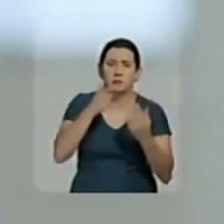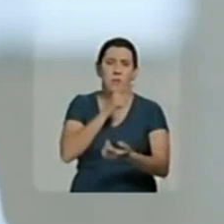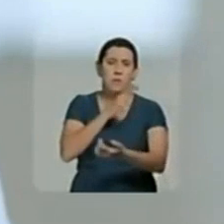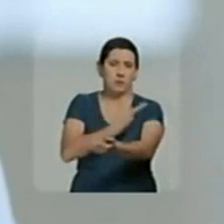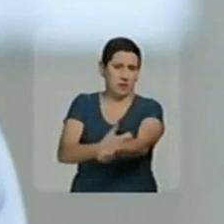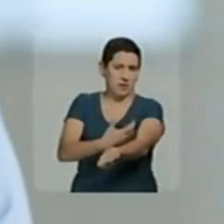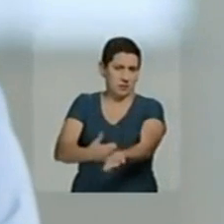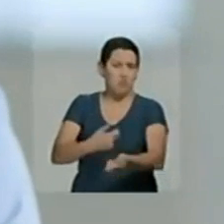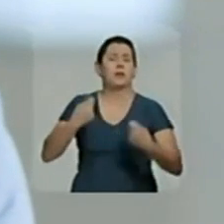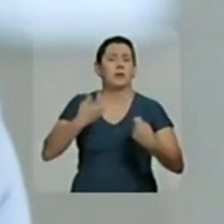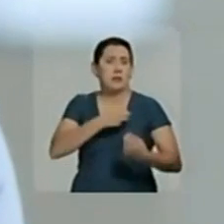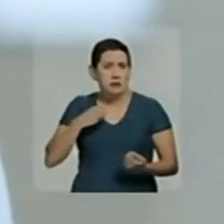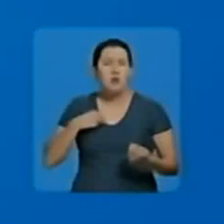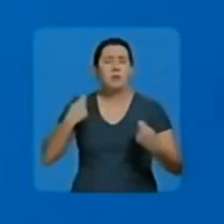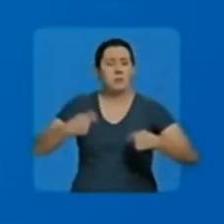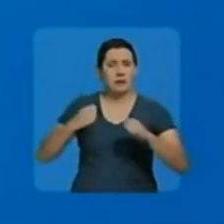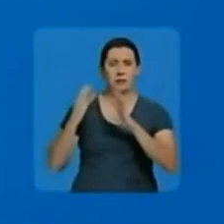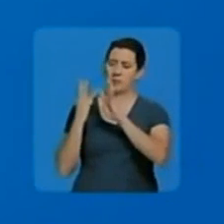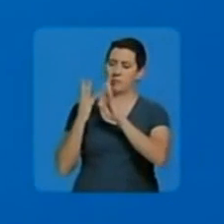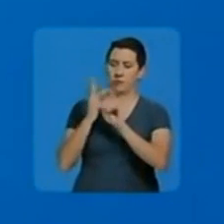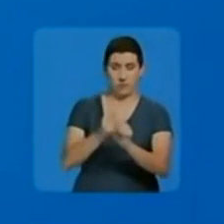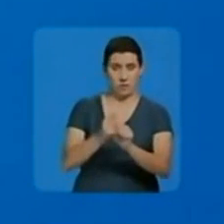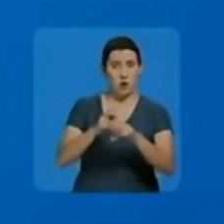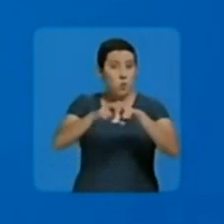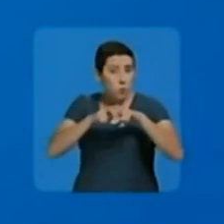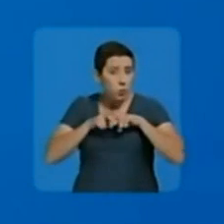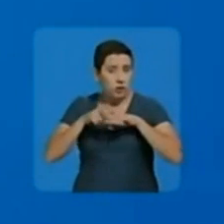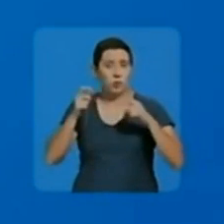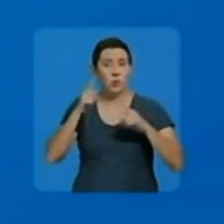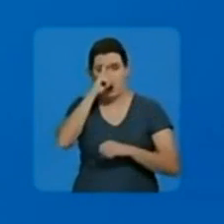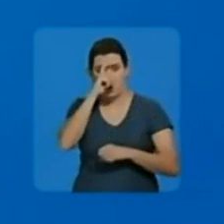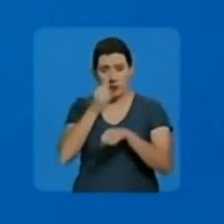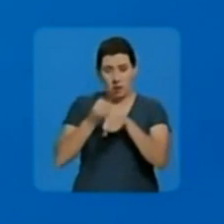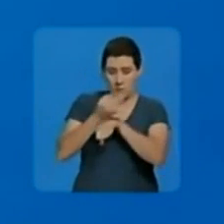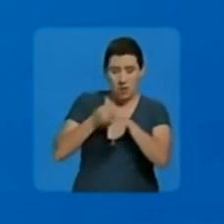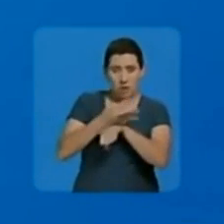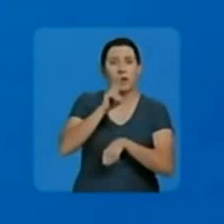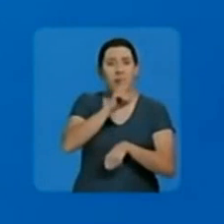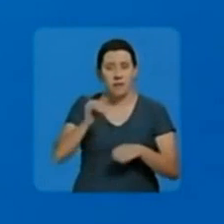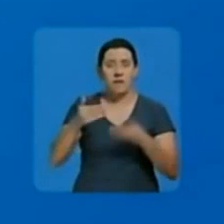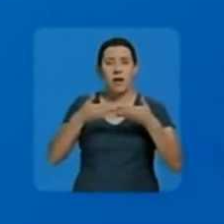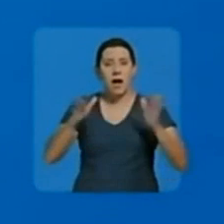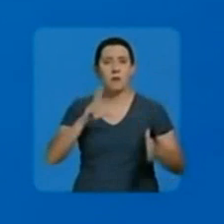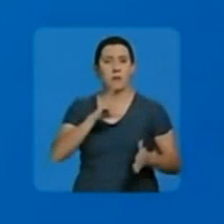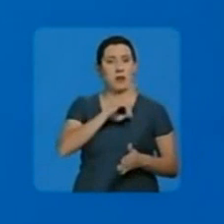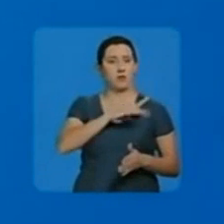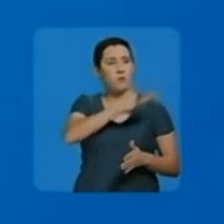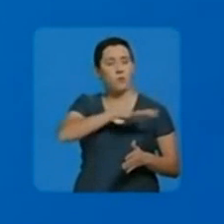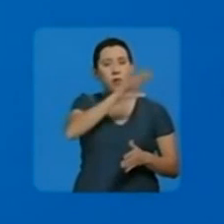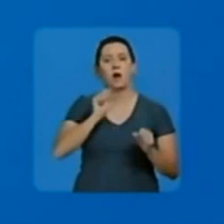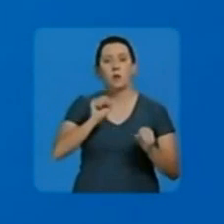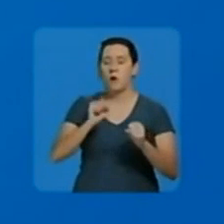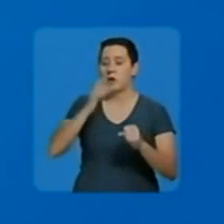um exame. Essa fila tem que andar. Com o Corujão da Saúde, vamos contratar o horário das madrugadas nos hospitais particulares